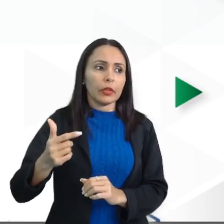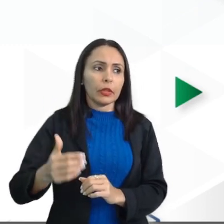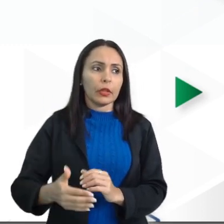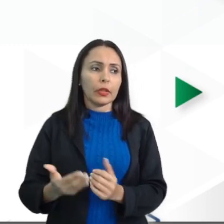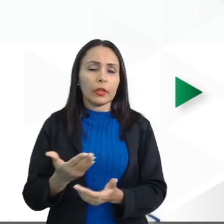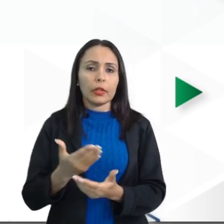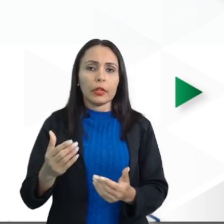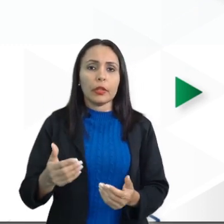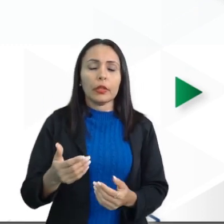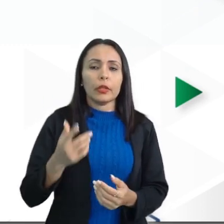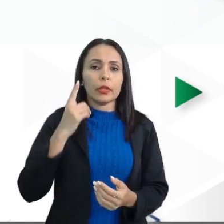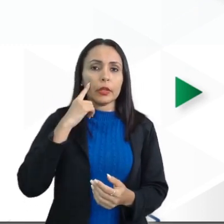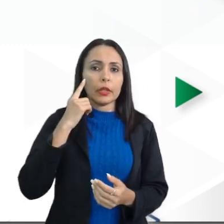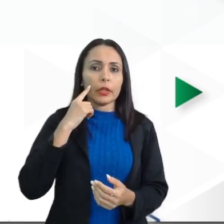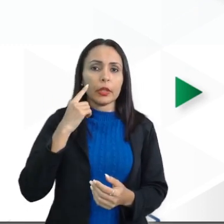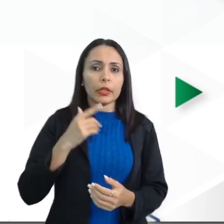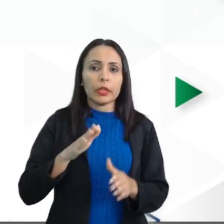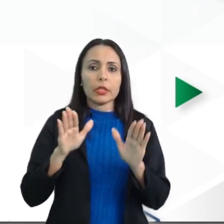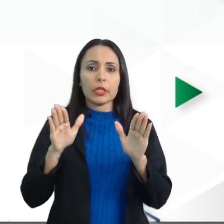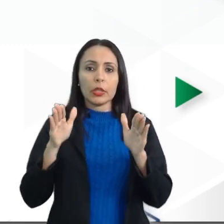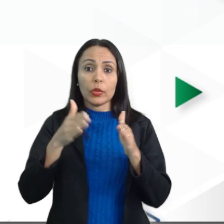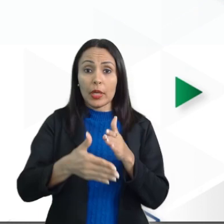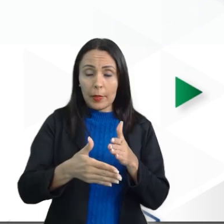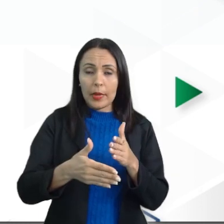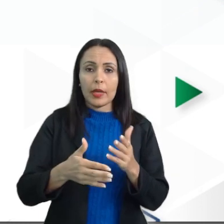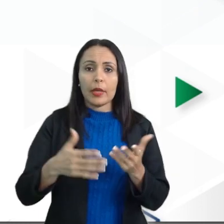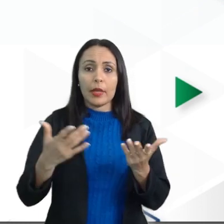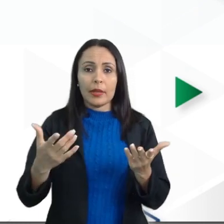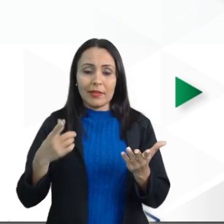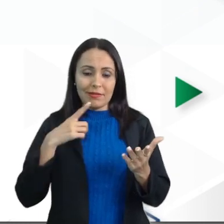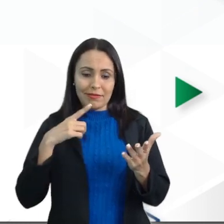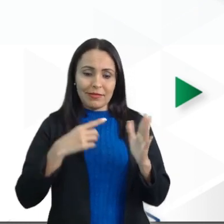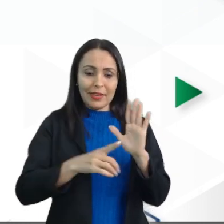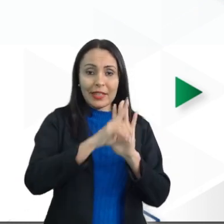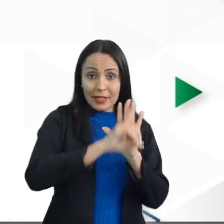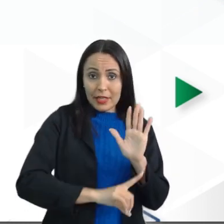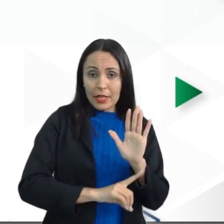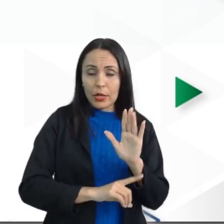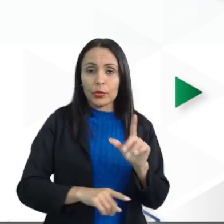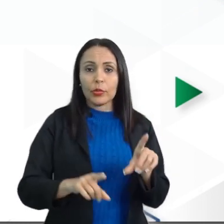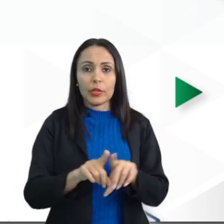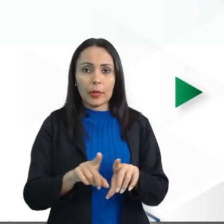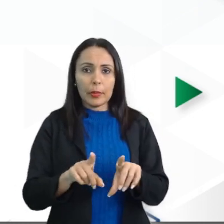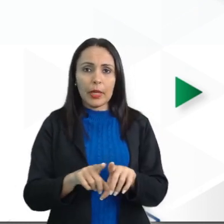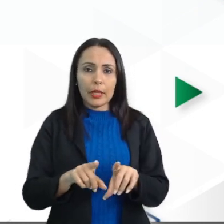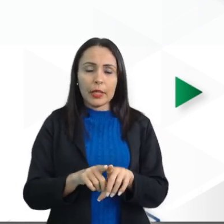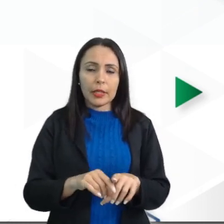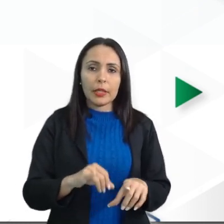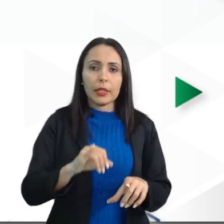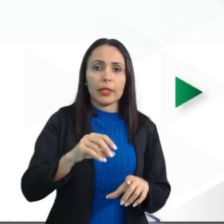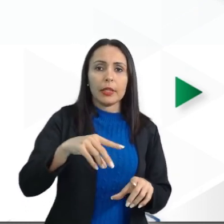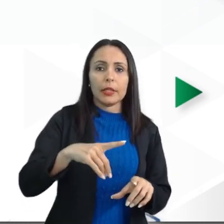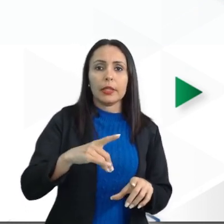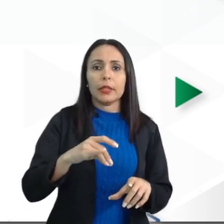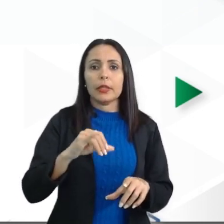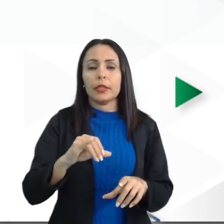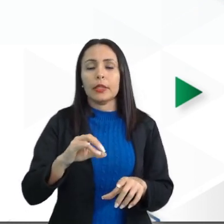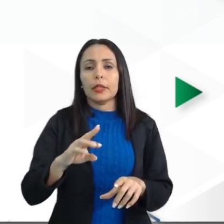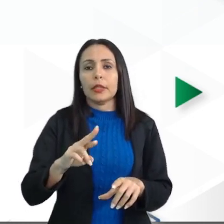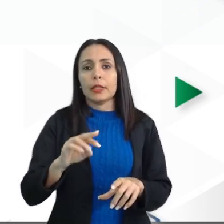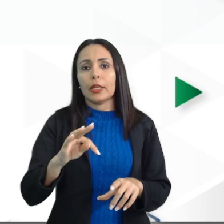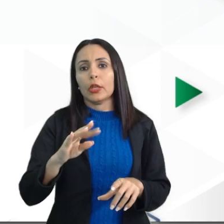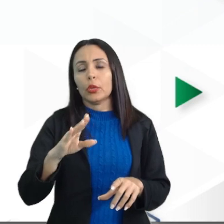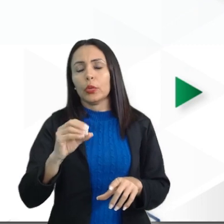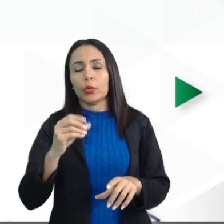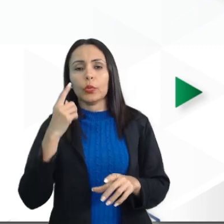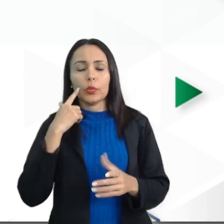o verbo assistir no sentido de caber, ter direito, também transitivo e indireto. O primeiro exige o